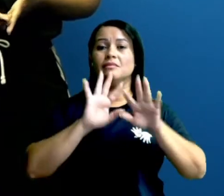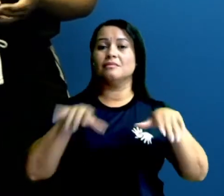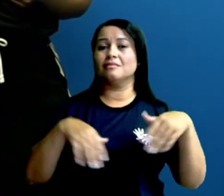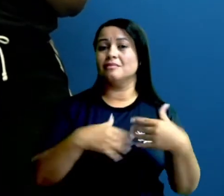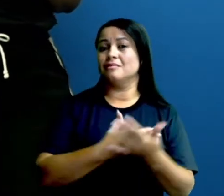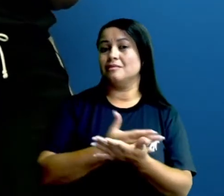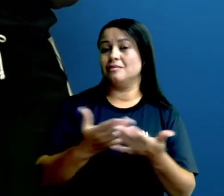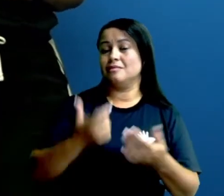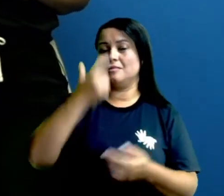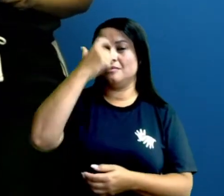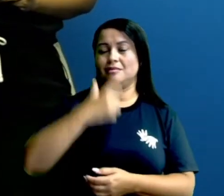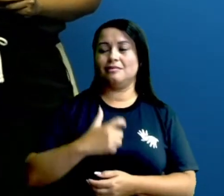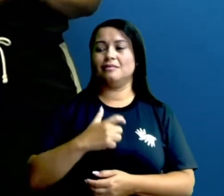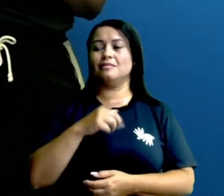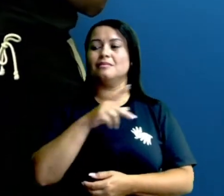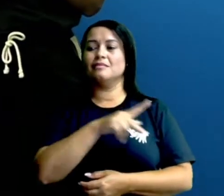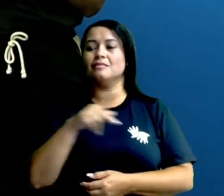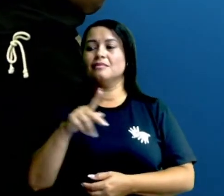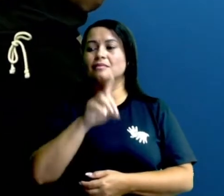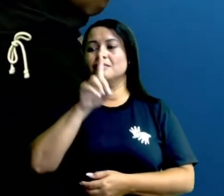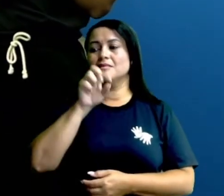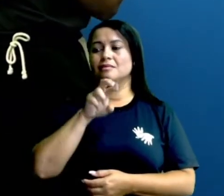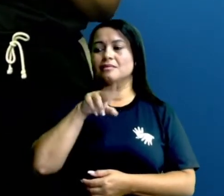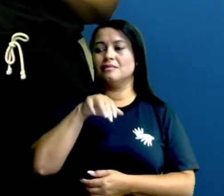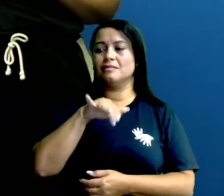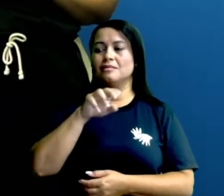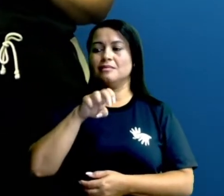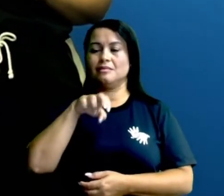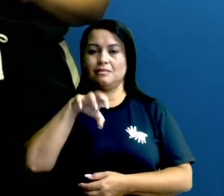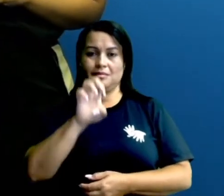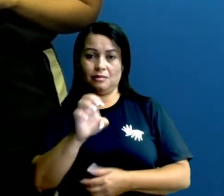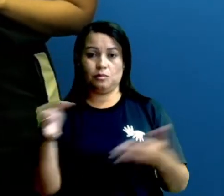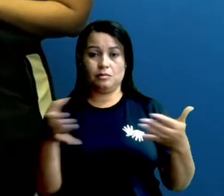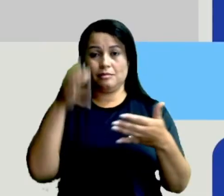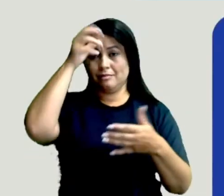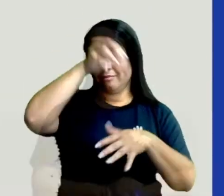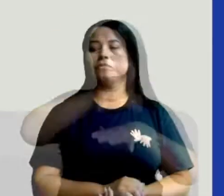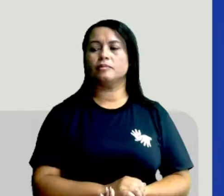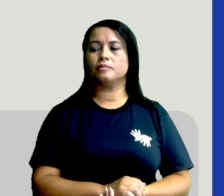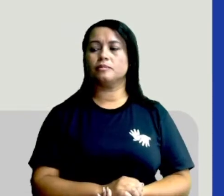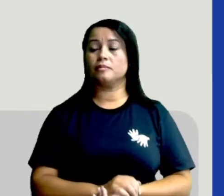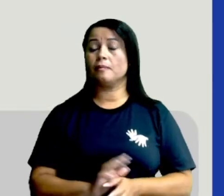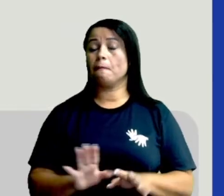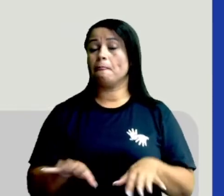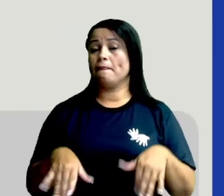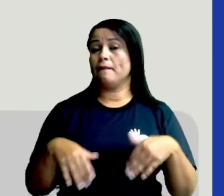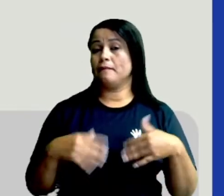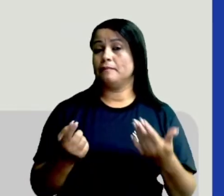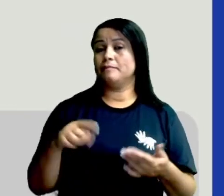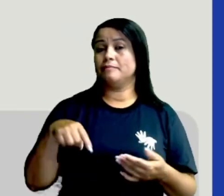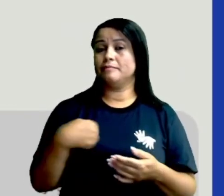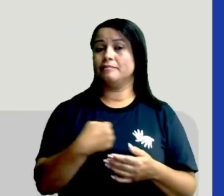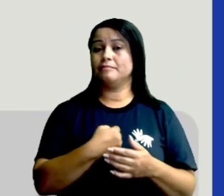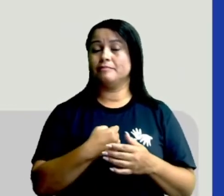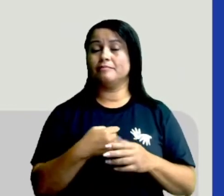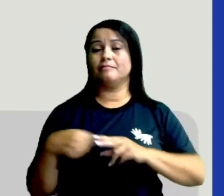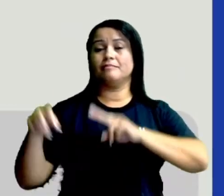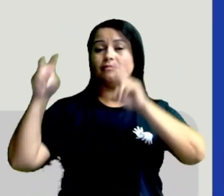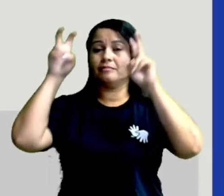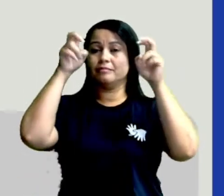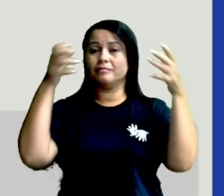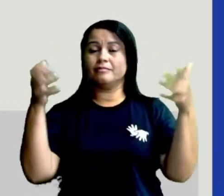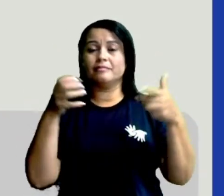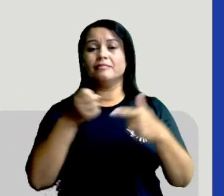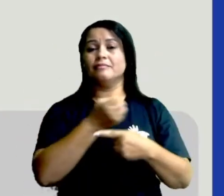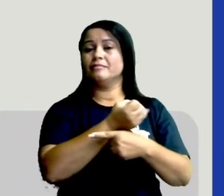Olá para todos, sou a professora Darilane e hoje vamos aprender matemática. Então, nosso assunto de hoje é